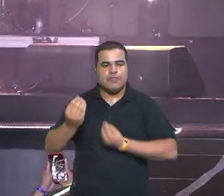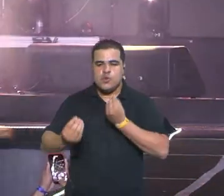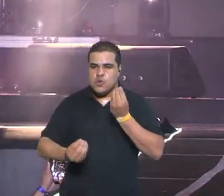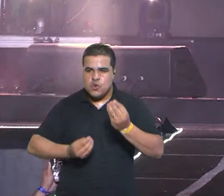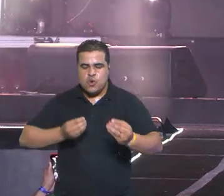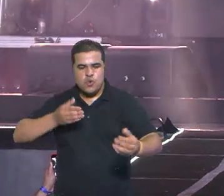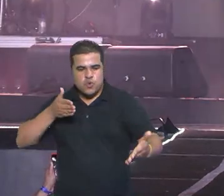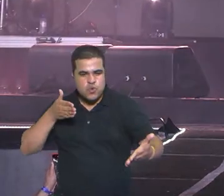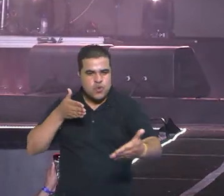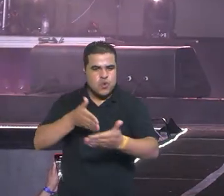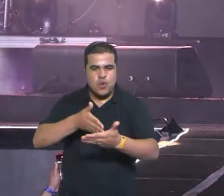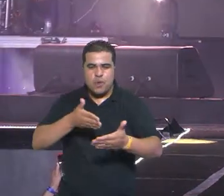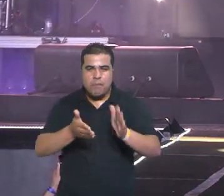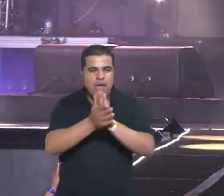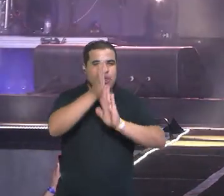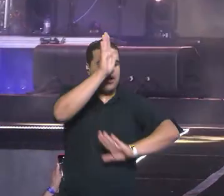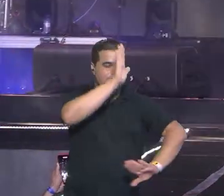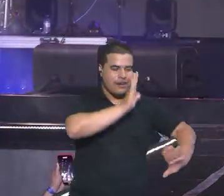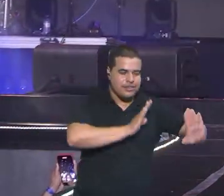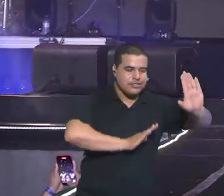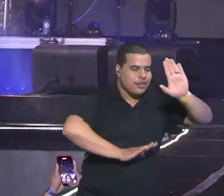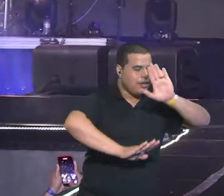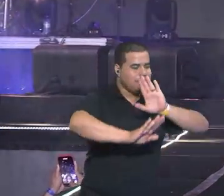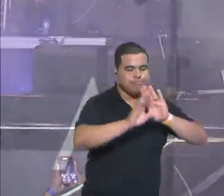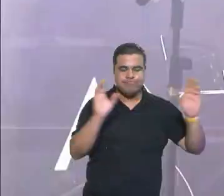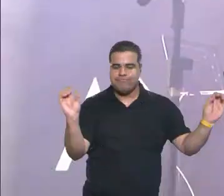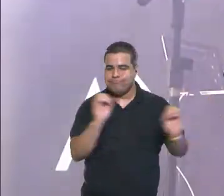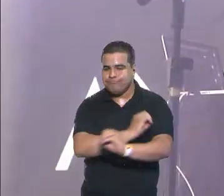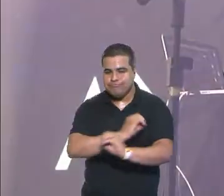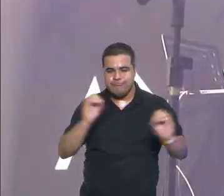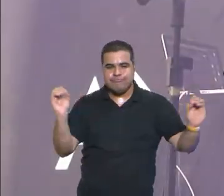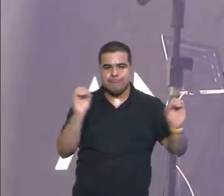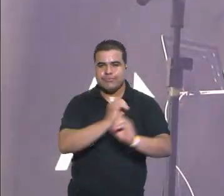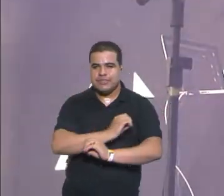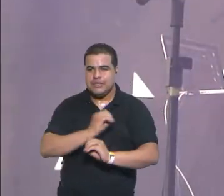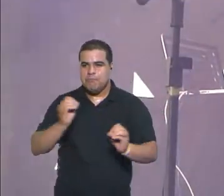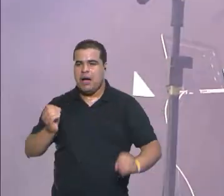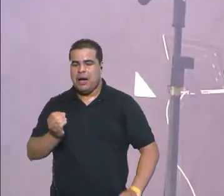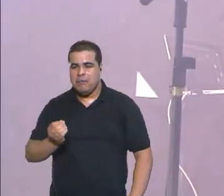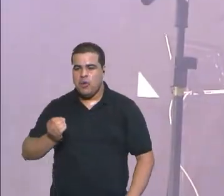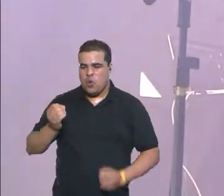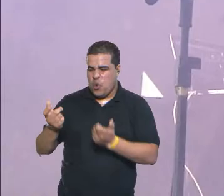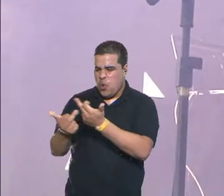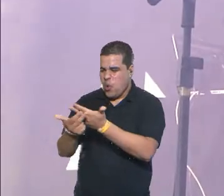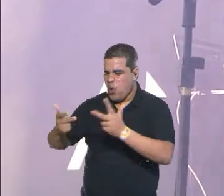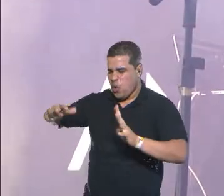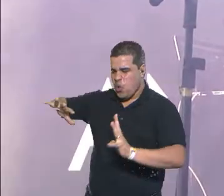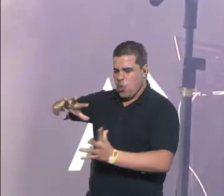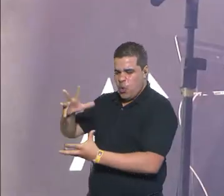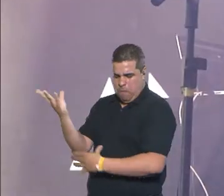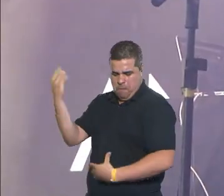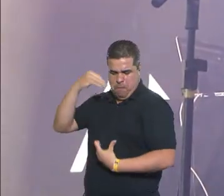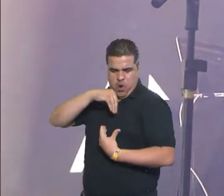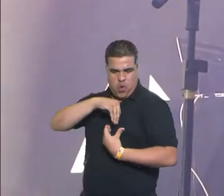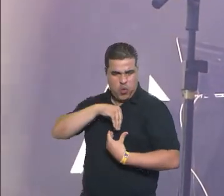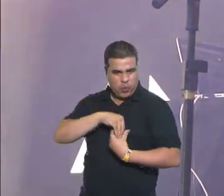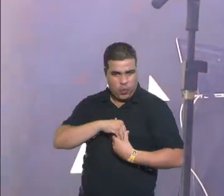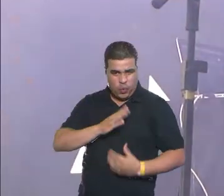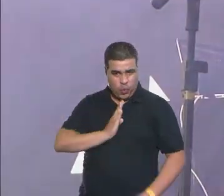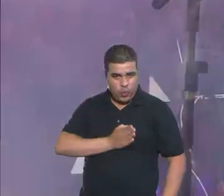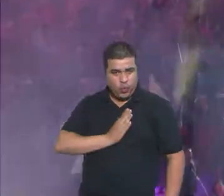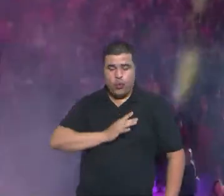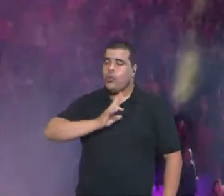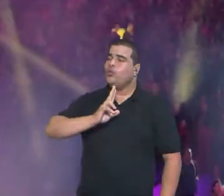nada vai e adoração sobe loira não